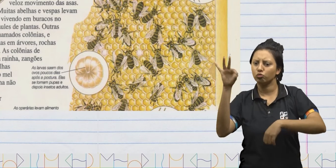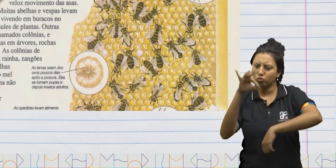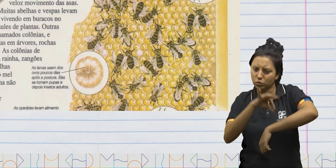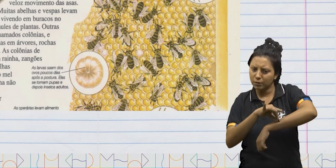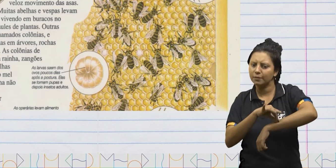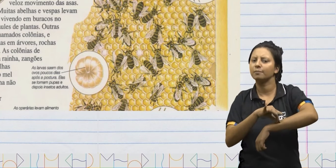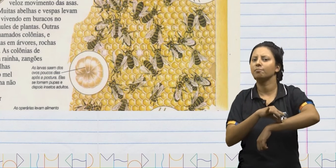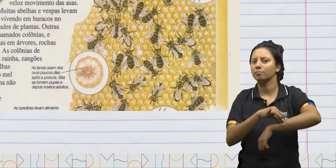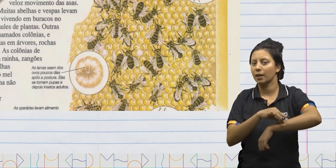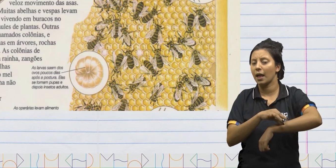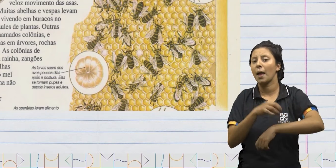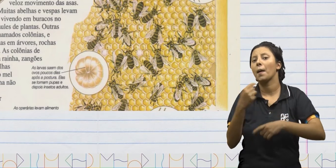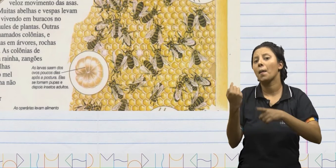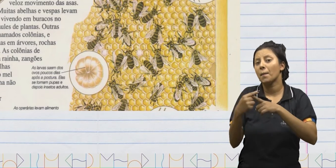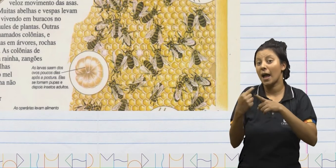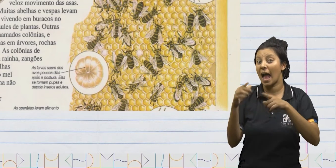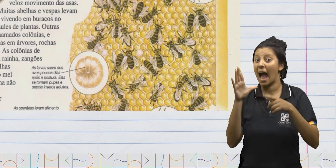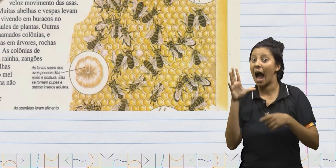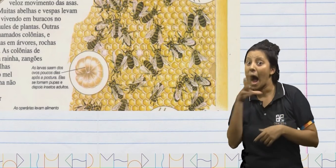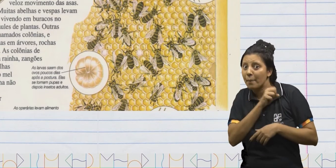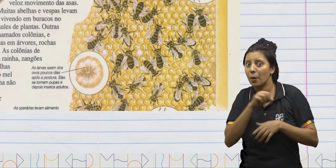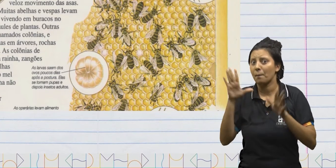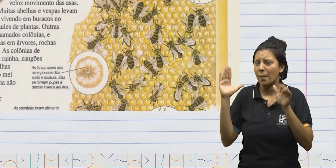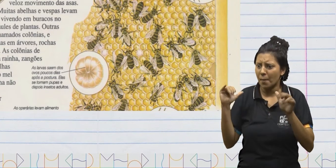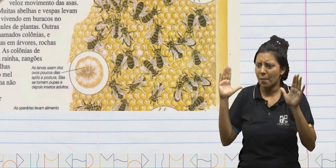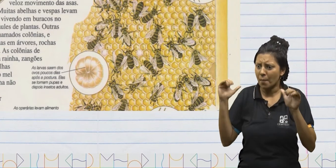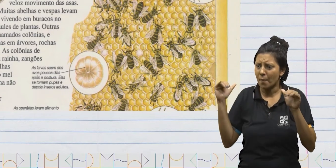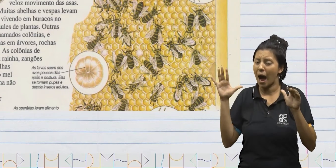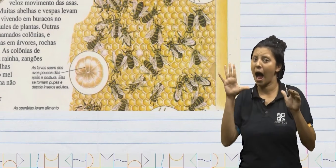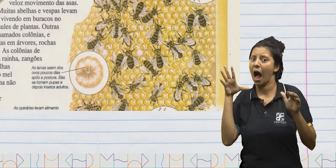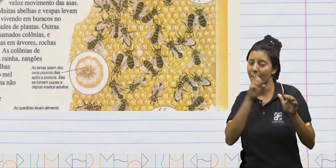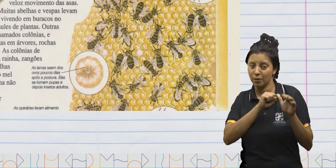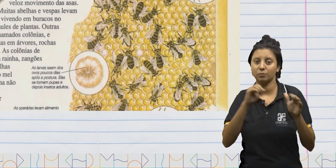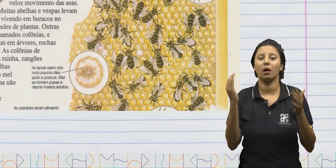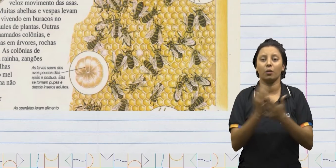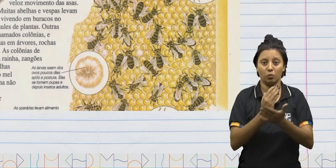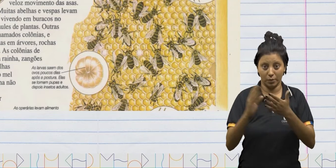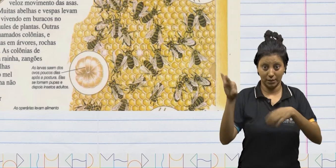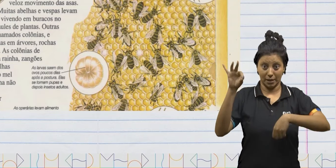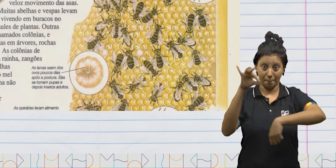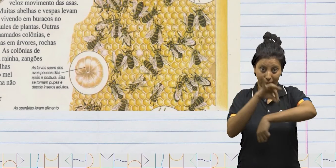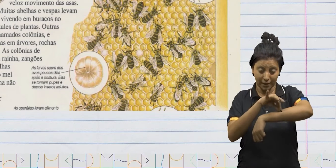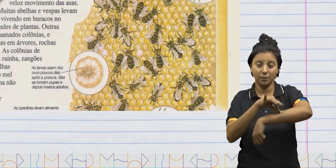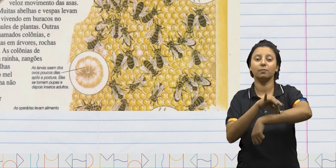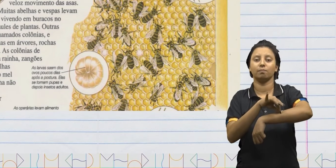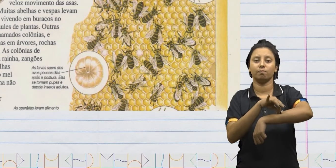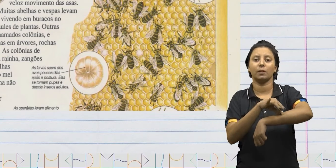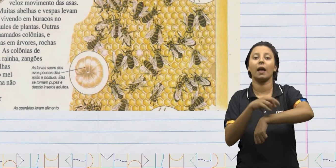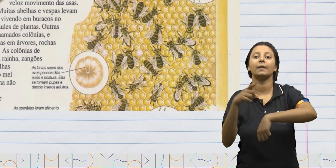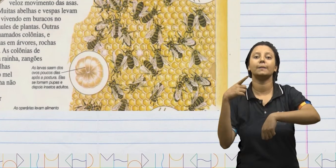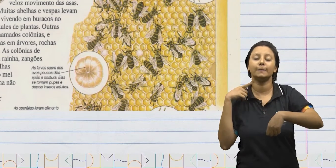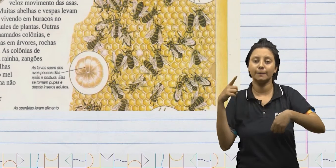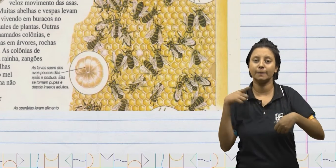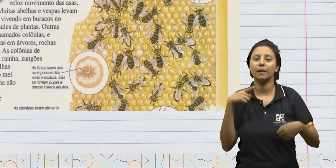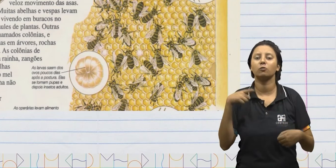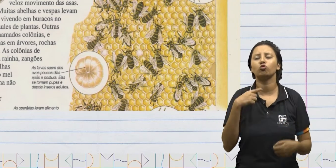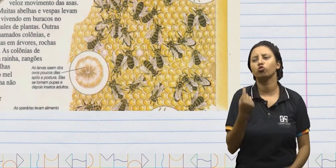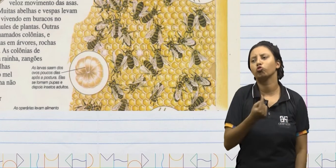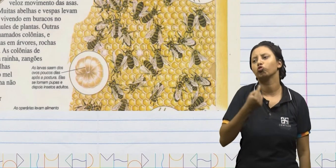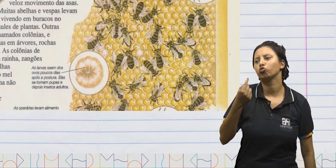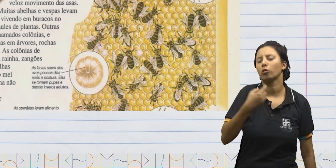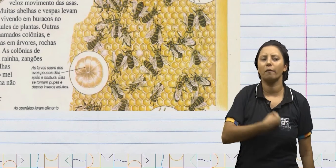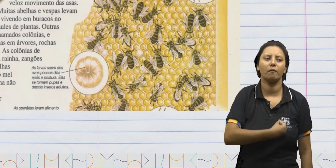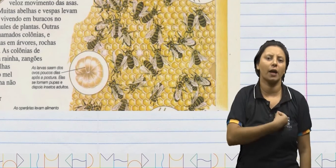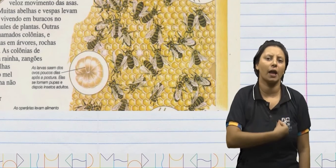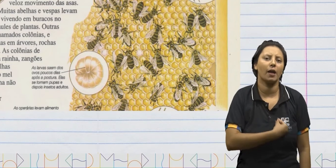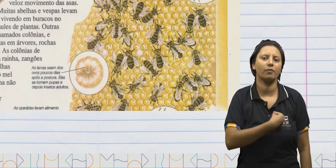voo é causado pelo veloz movimento das asas. Muitas abelhas e vespas levam uma existência solitária,